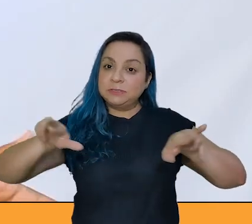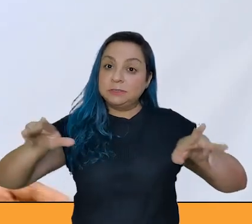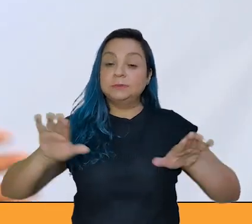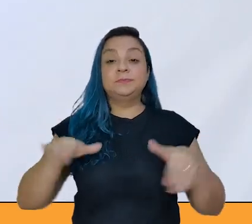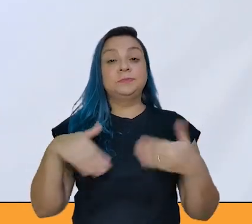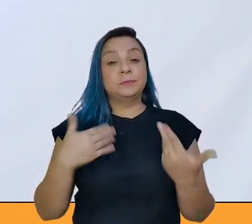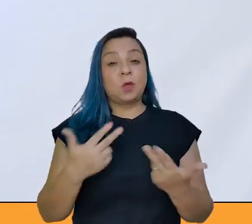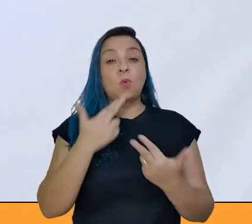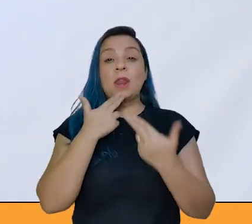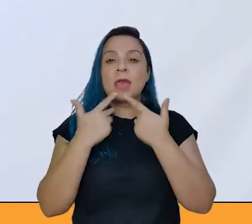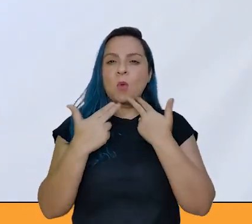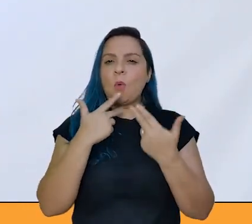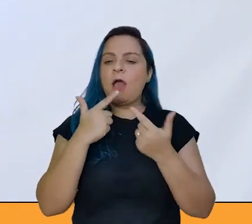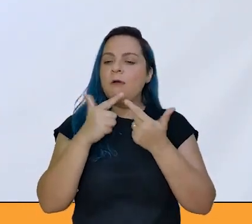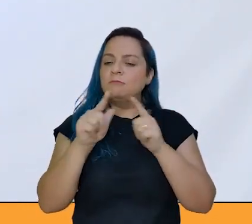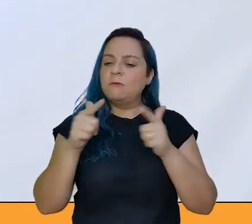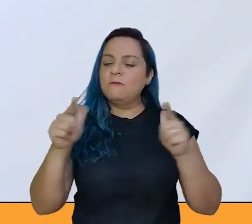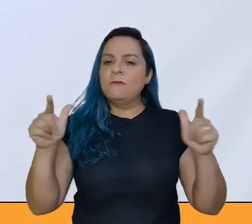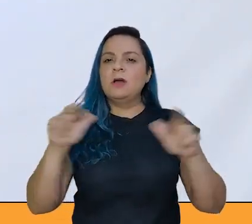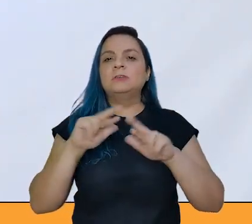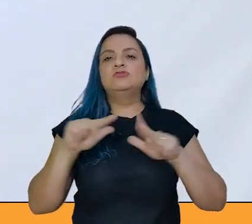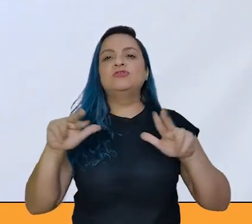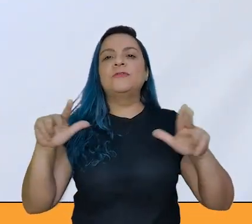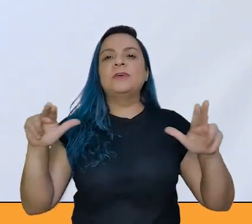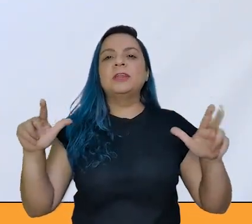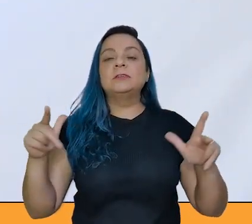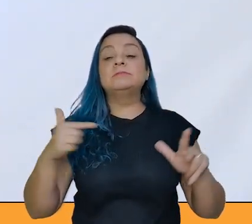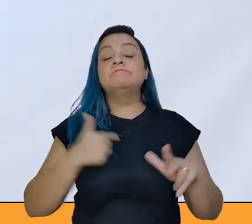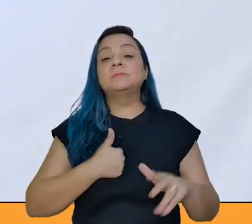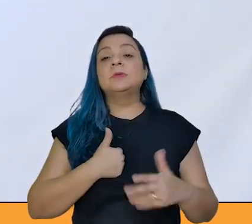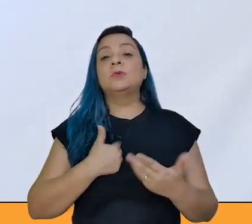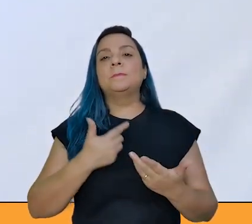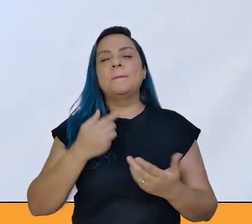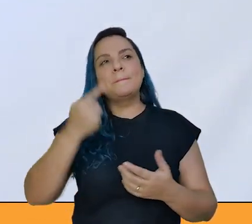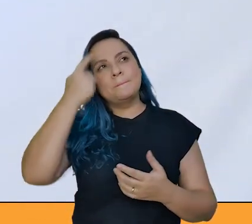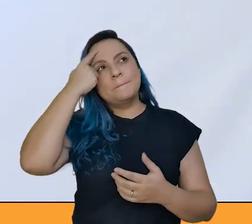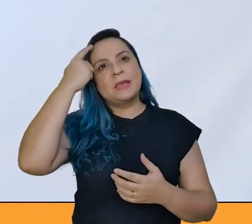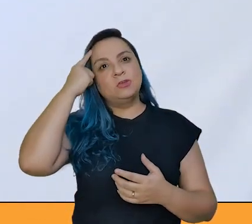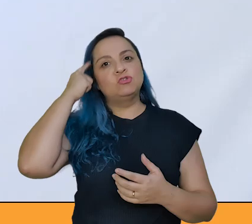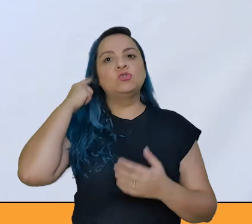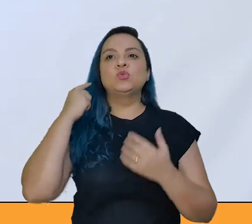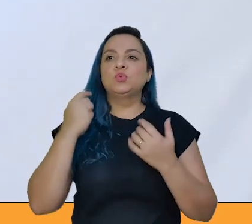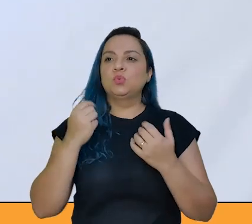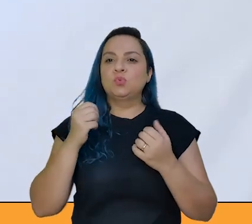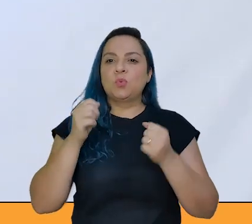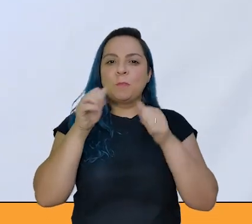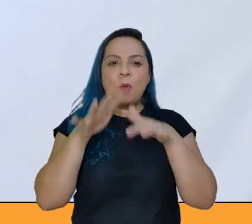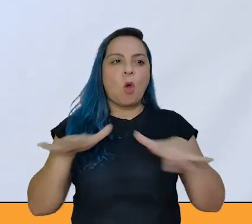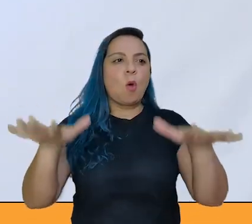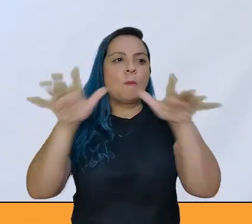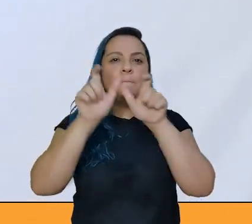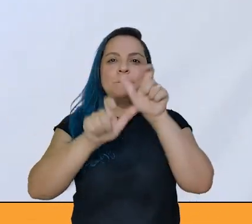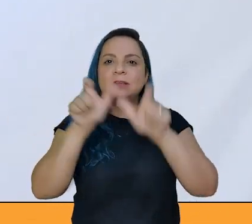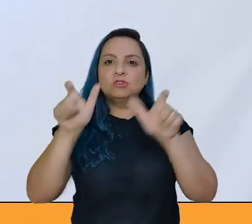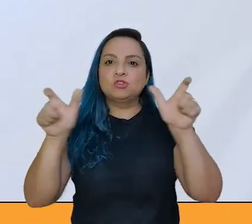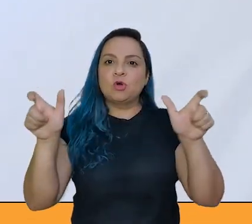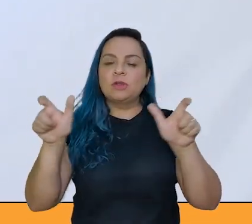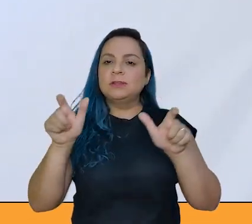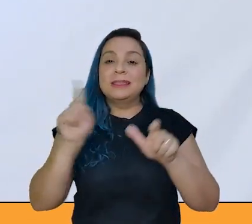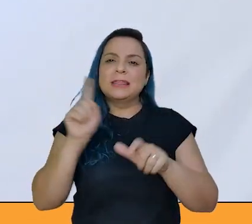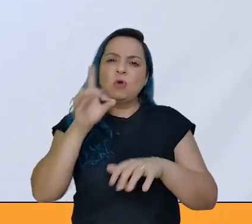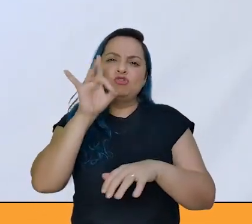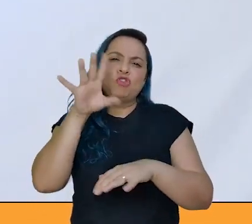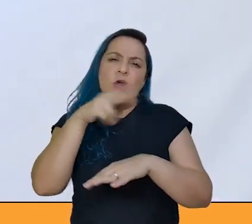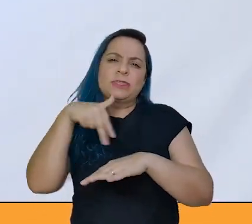uma série de linguagens na qual eu abordo, pensando num público não direcionado especificamente da